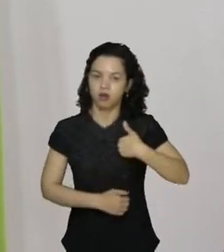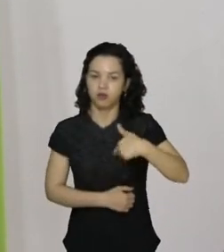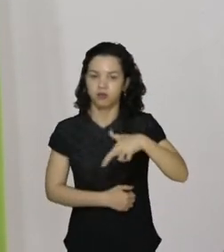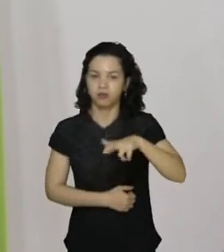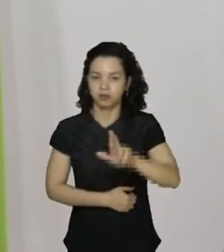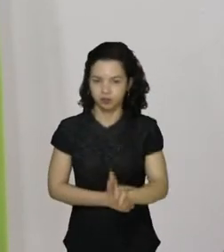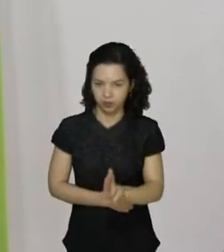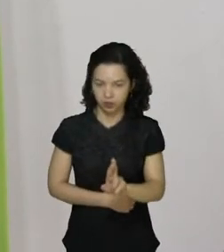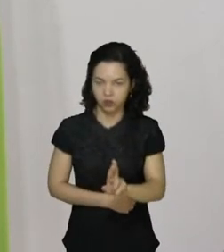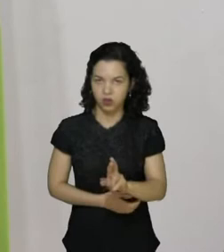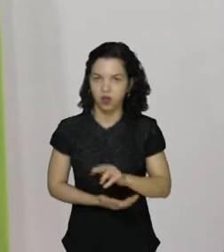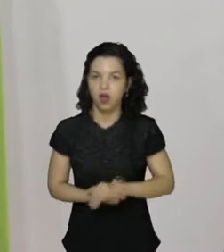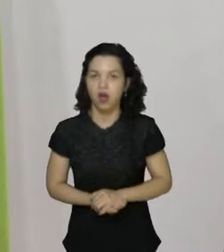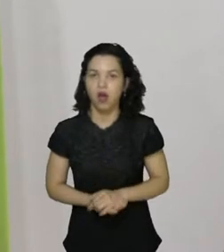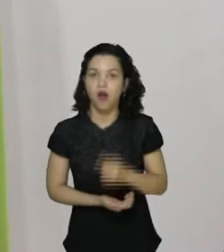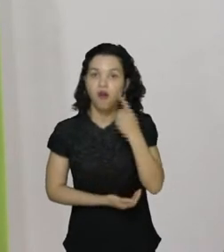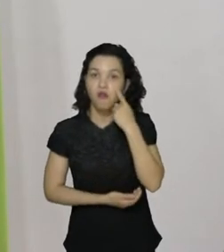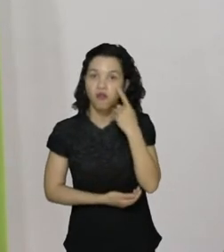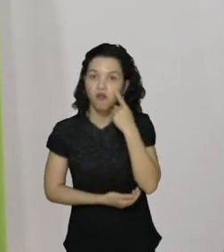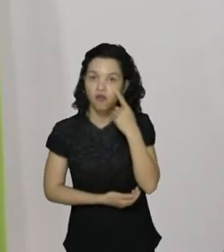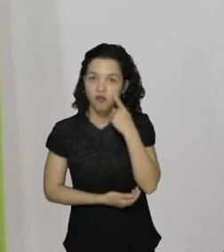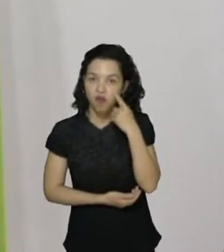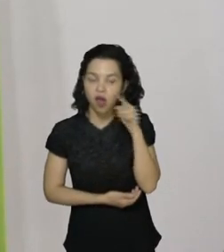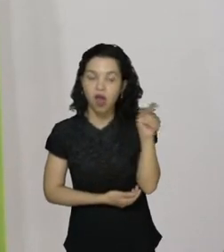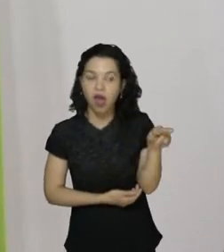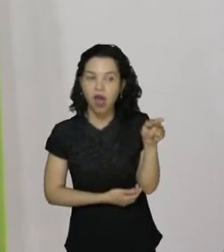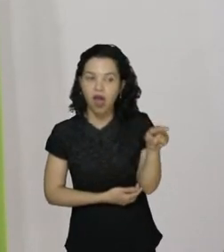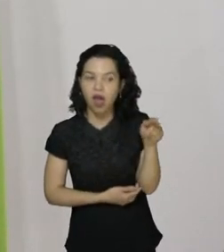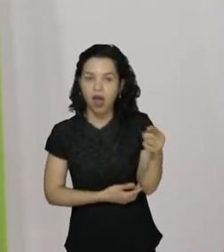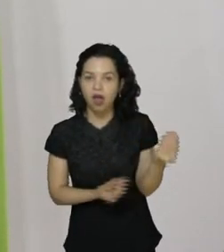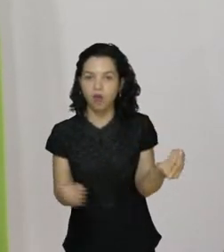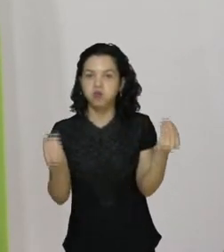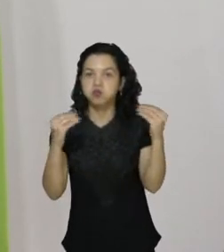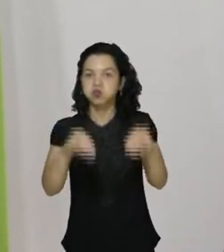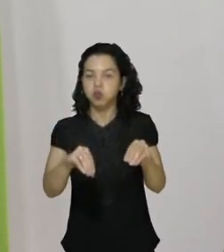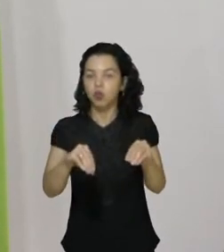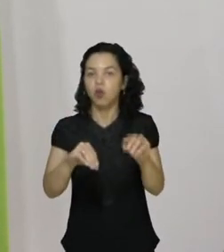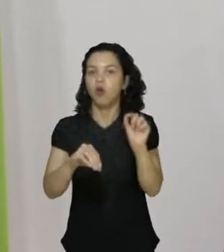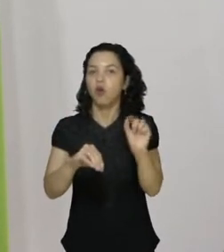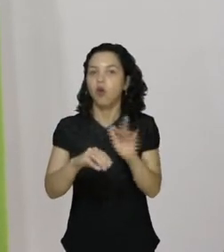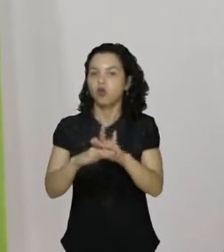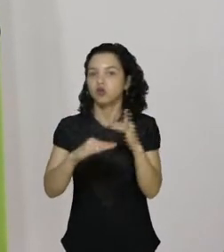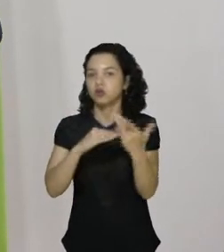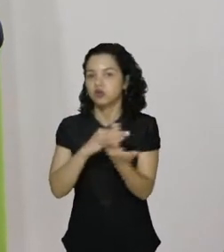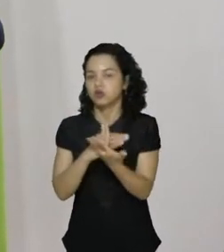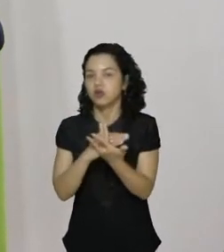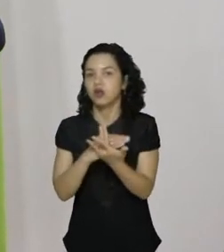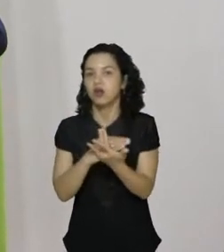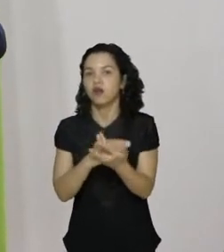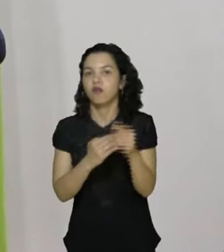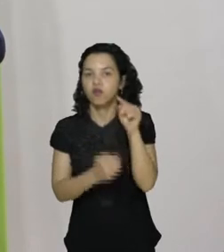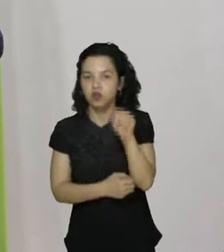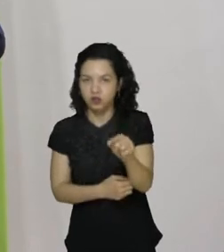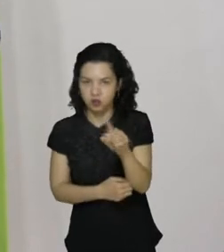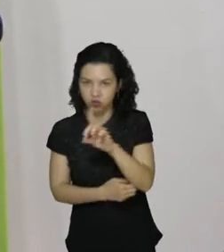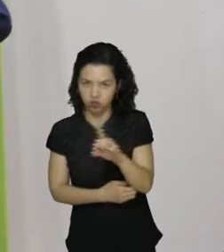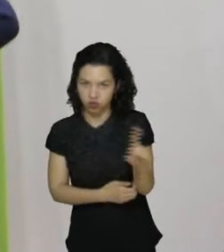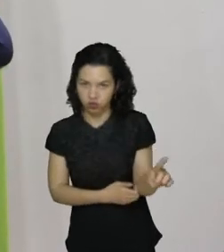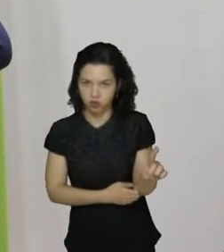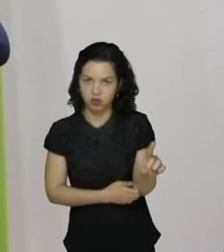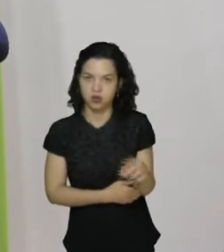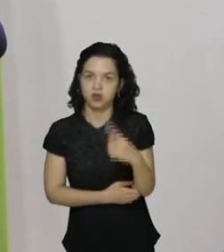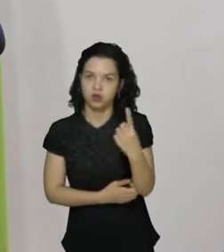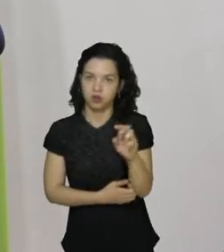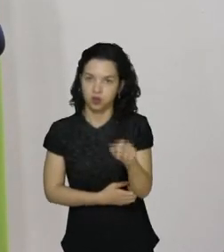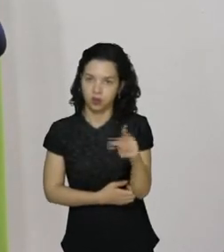professora, olha que coisa. Você que é de direita, você que é conservador, você que faz parte desses 21.153 joinvilenses que